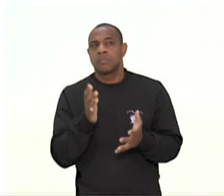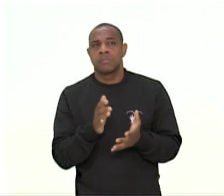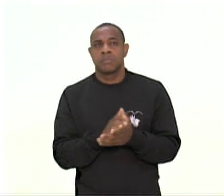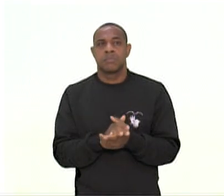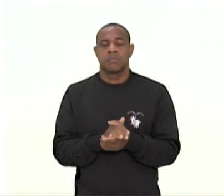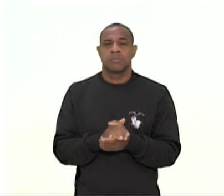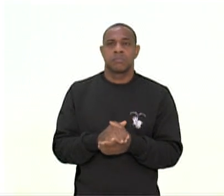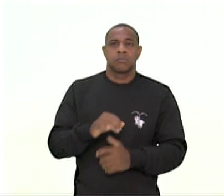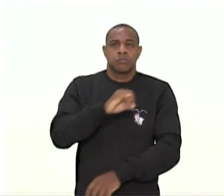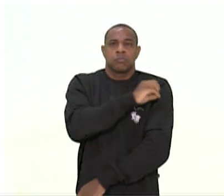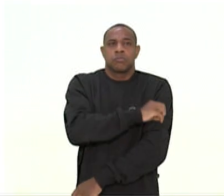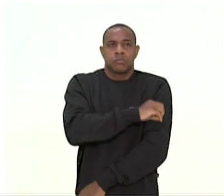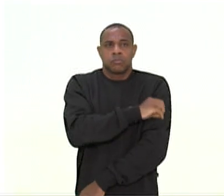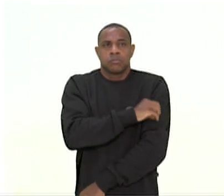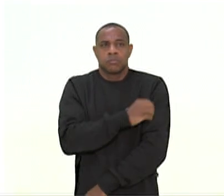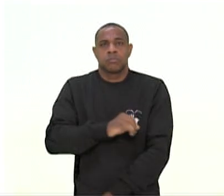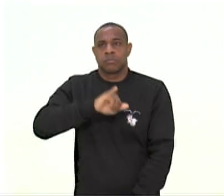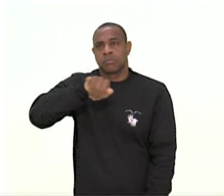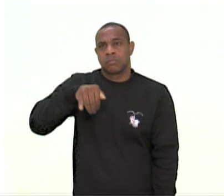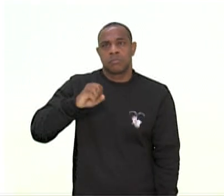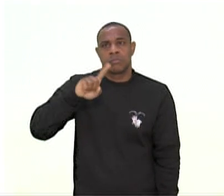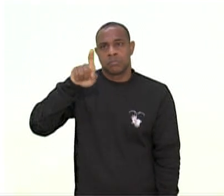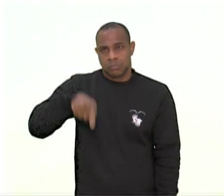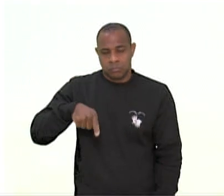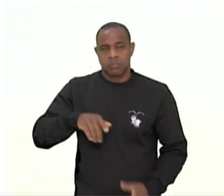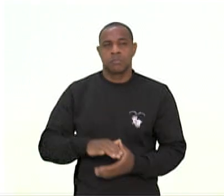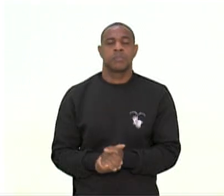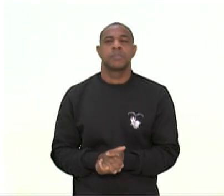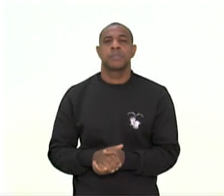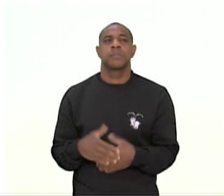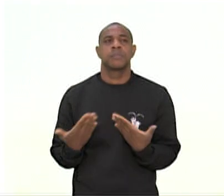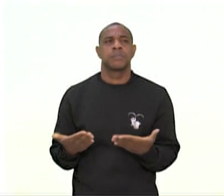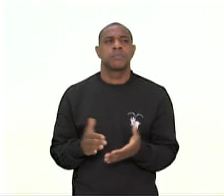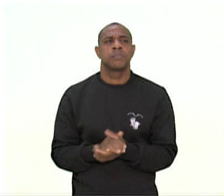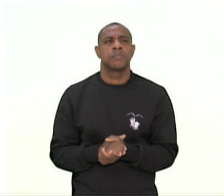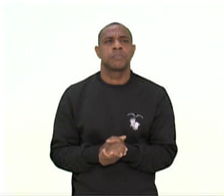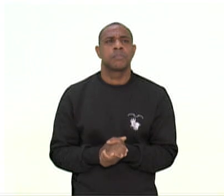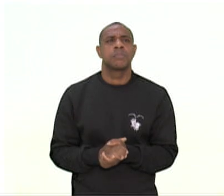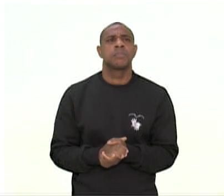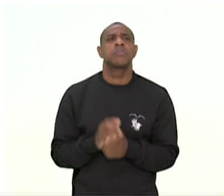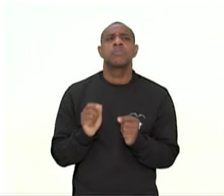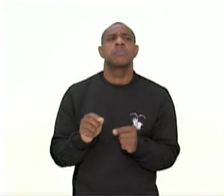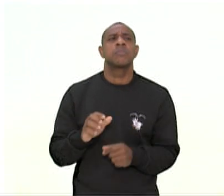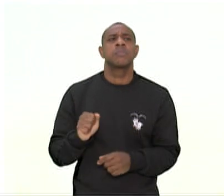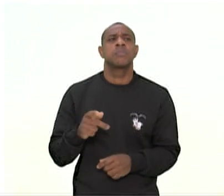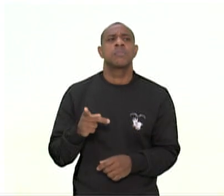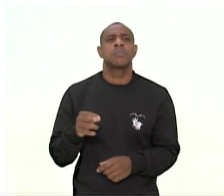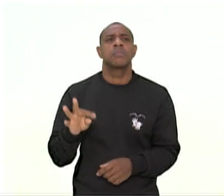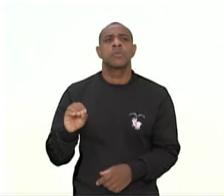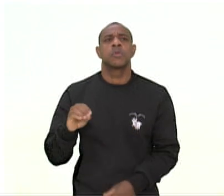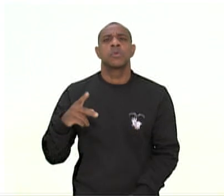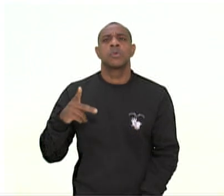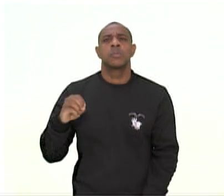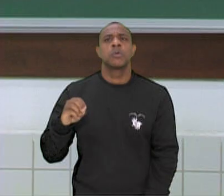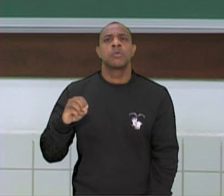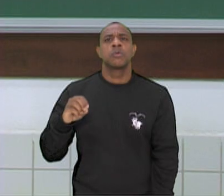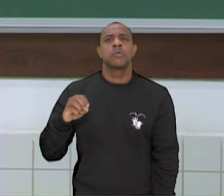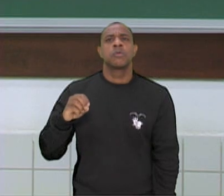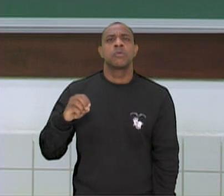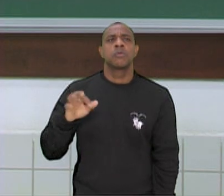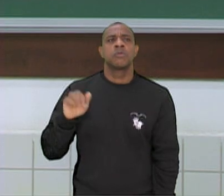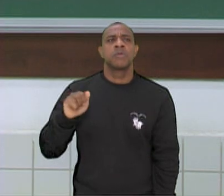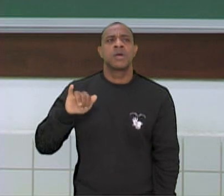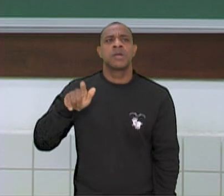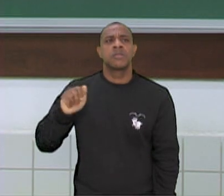oficina de José Celso Martinez. O que é a antropofagia? É aquilo que eu falei para você, né?